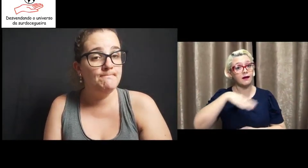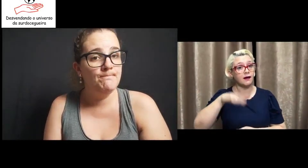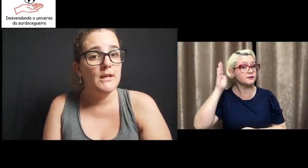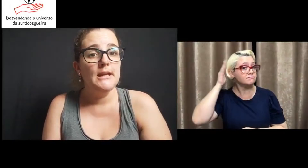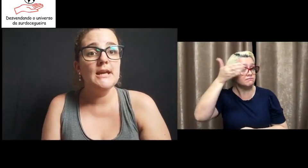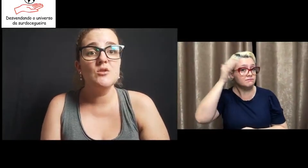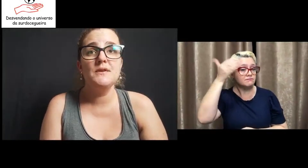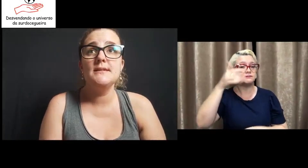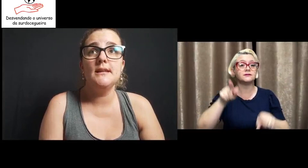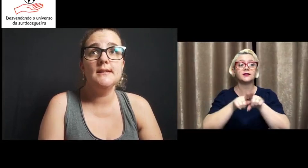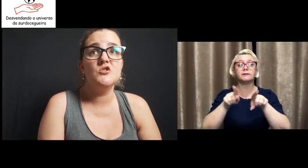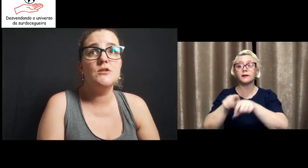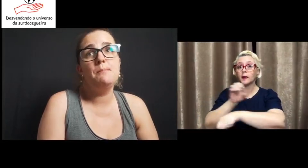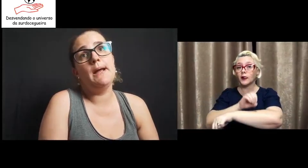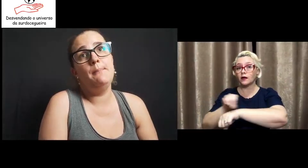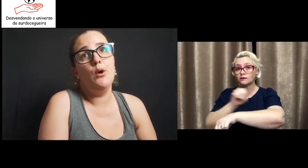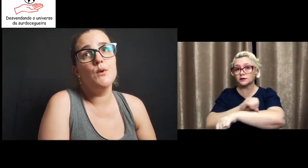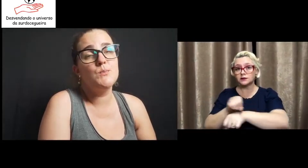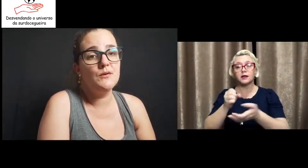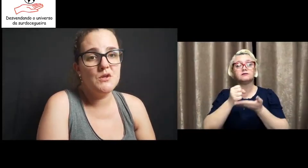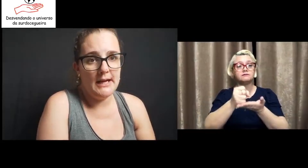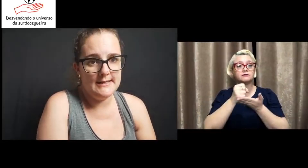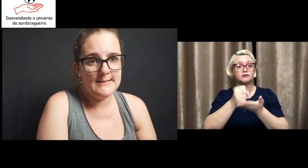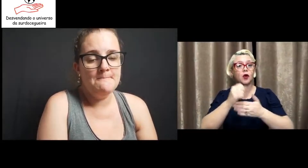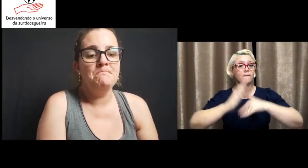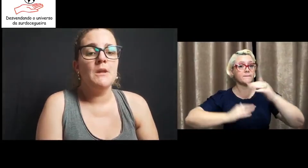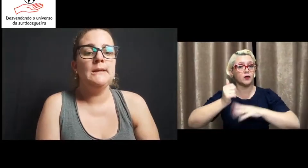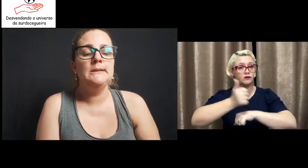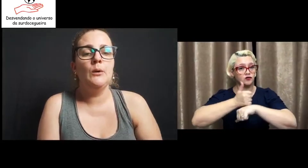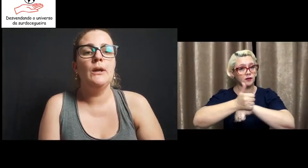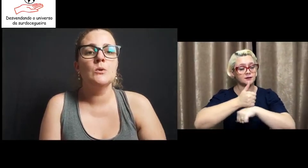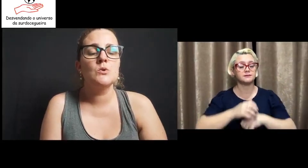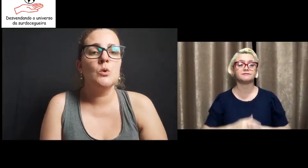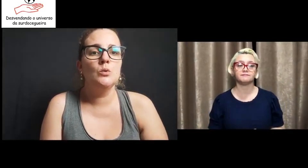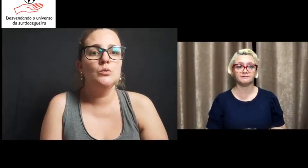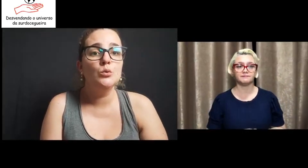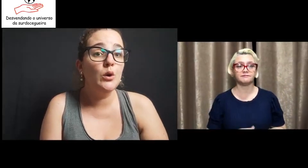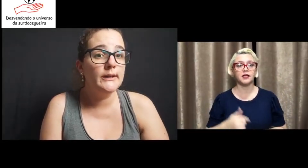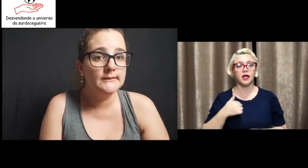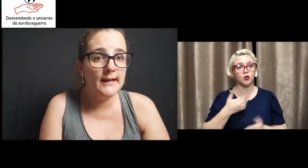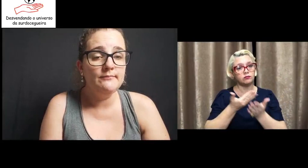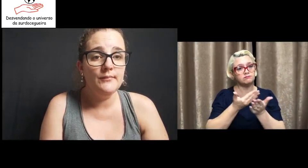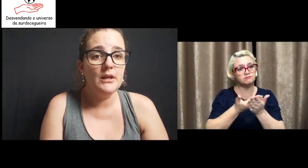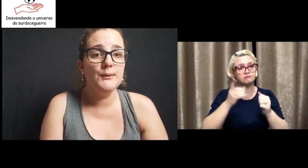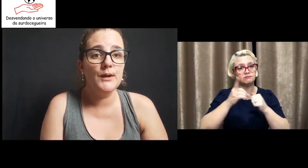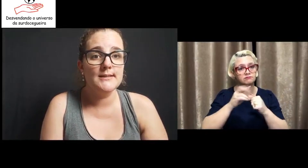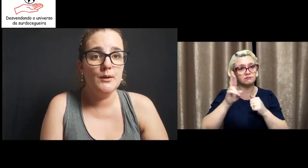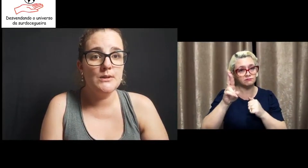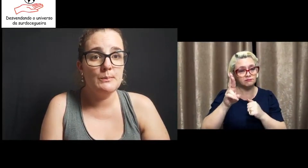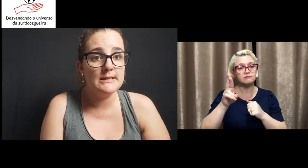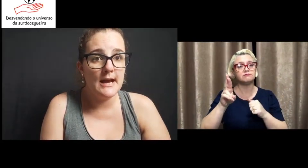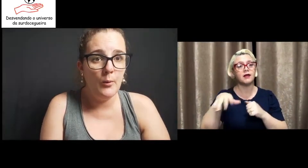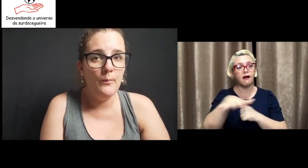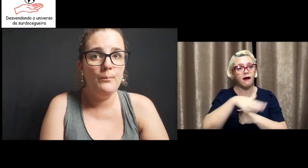surdo-cegueira e as oficinas para apoio aos profissionais. Então, eu sou doutoranda em